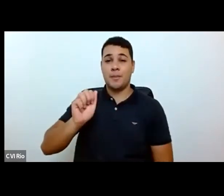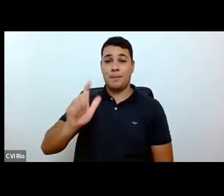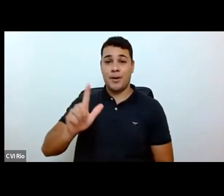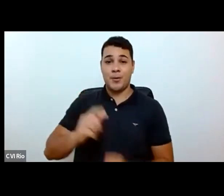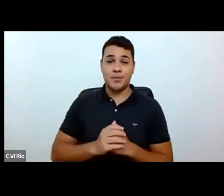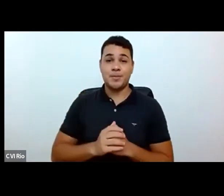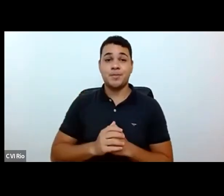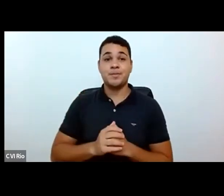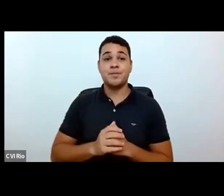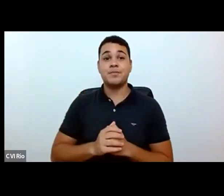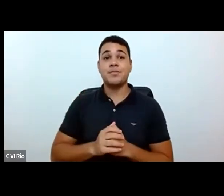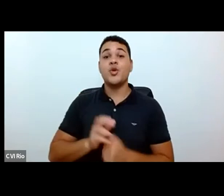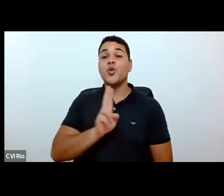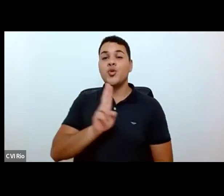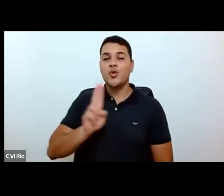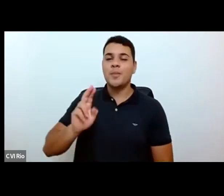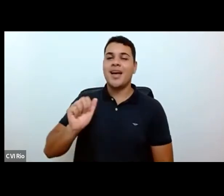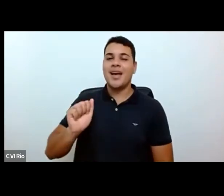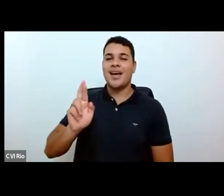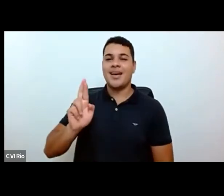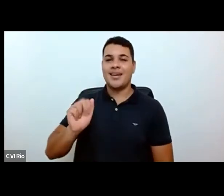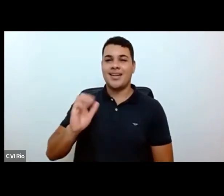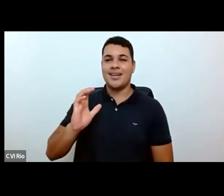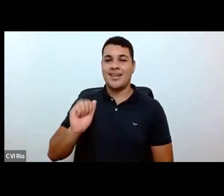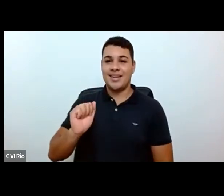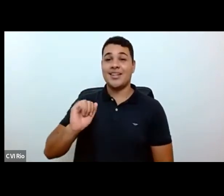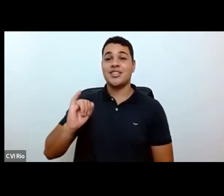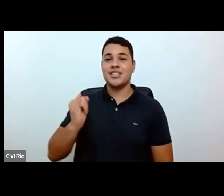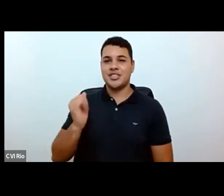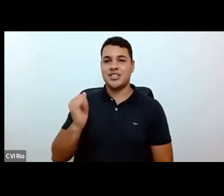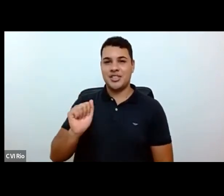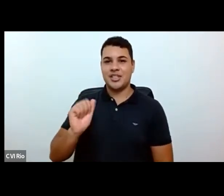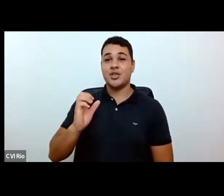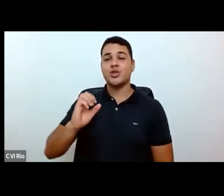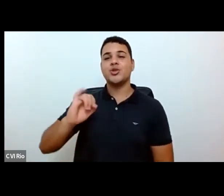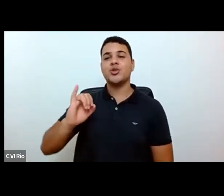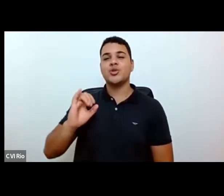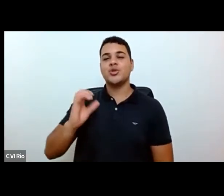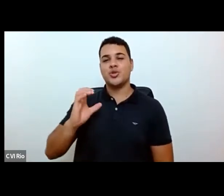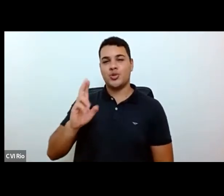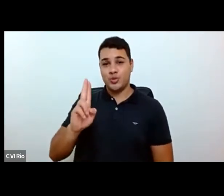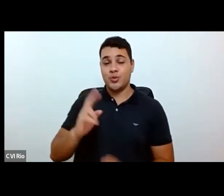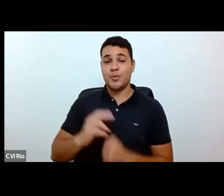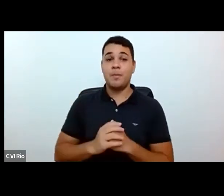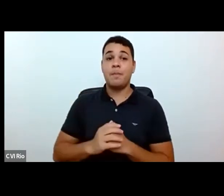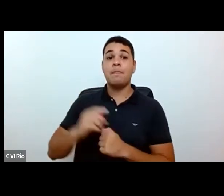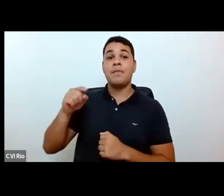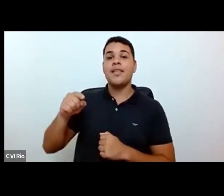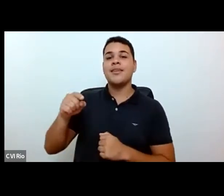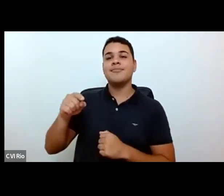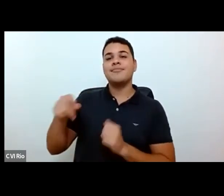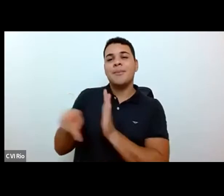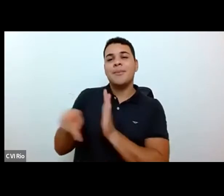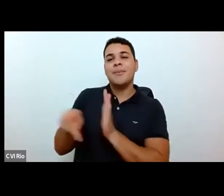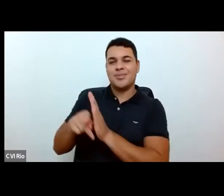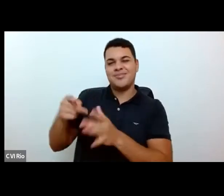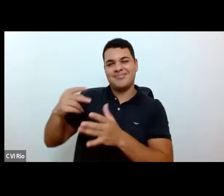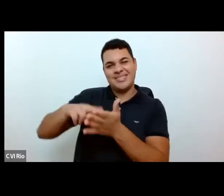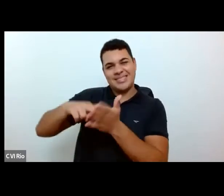distrito chama Aracatiaçu, que em tupi-guarani significa terra dos ventos fortes.